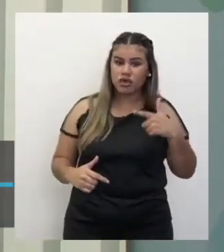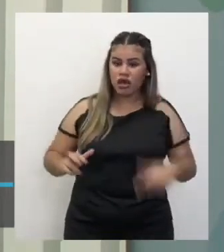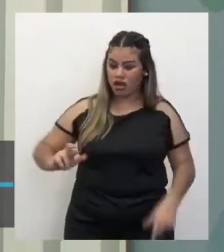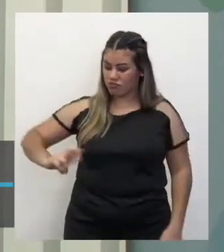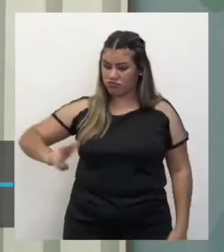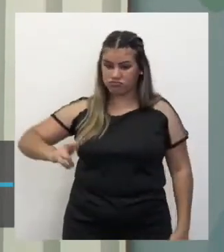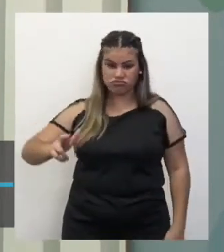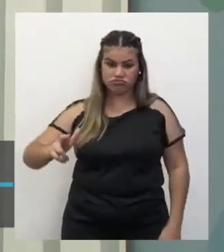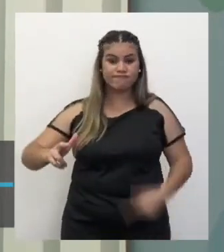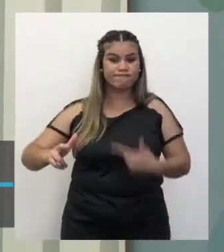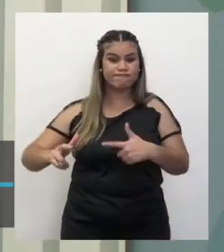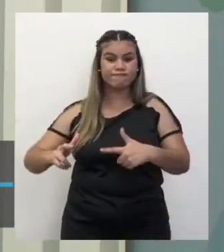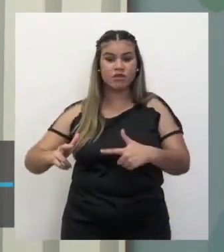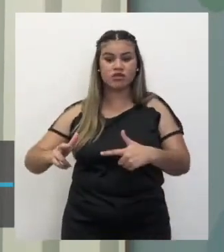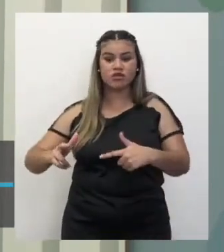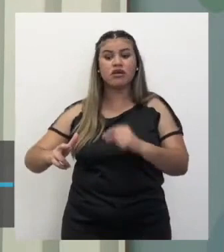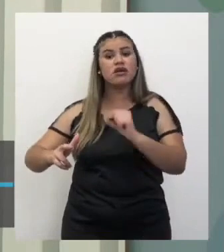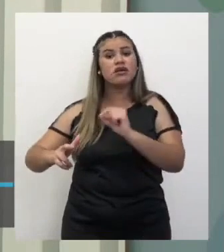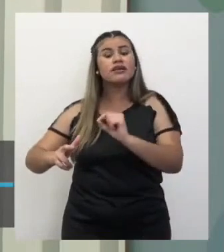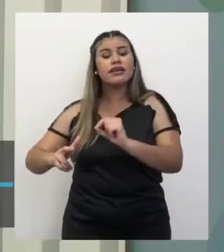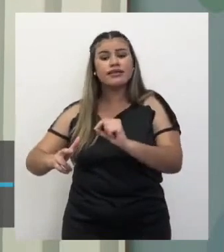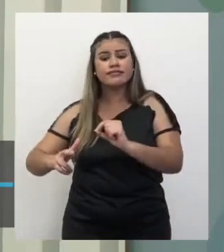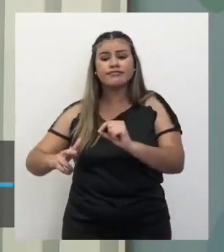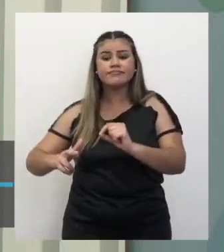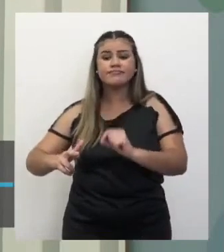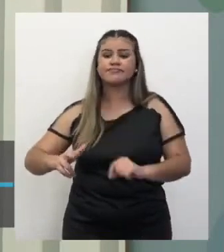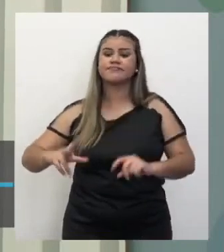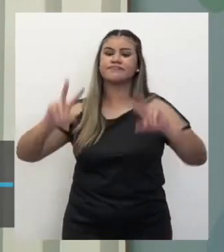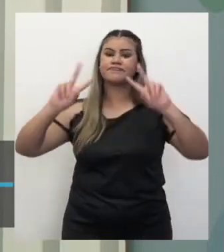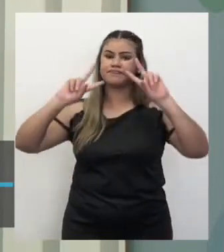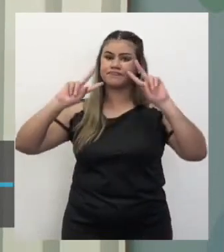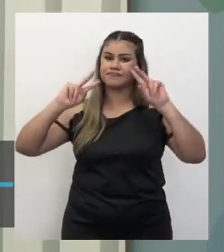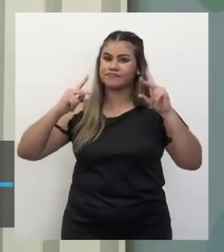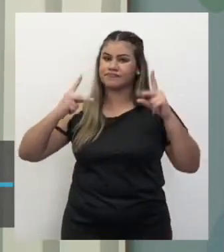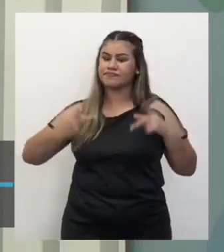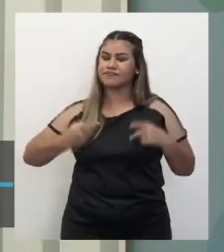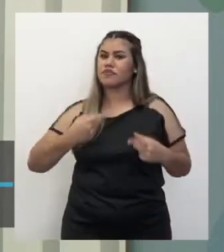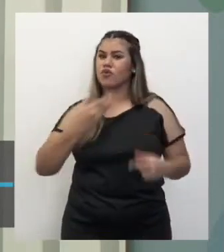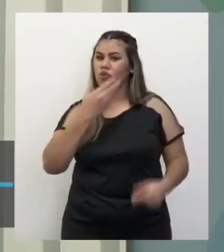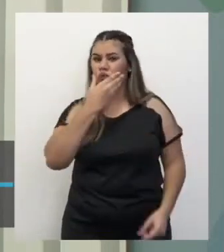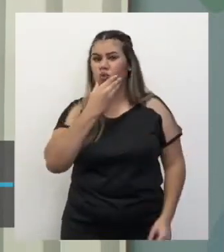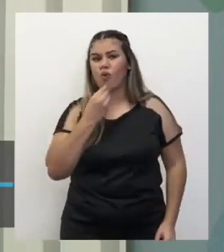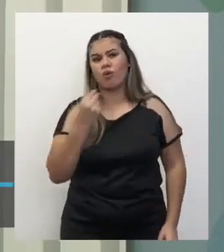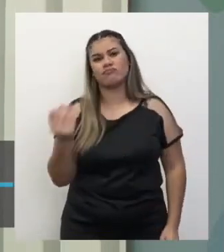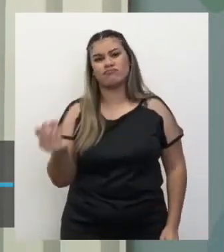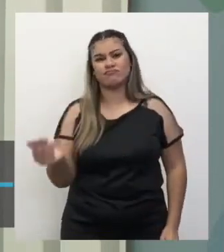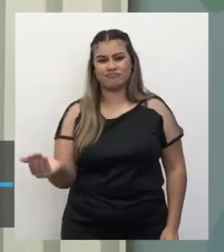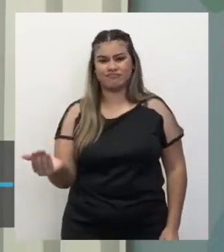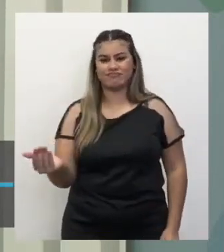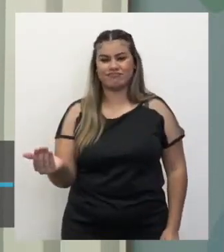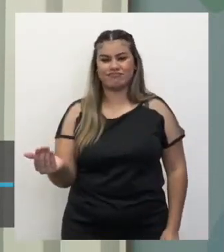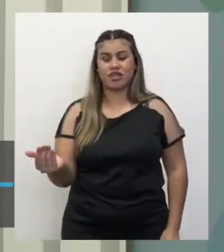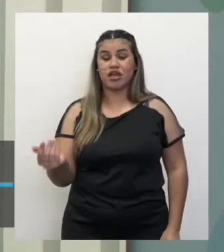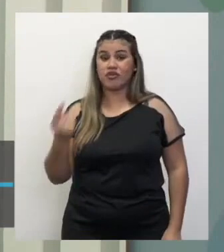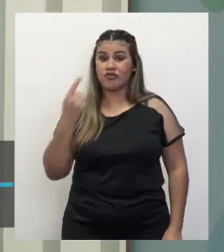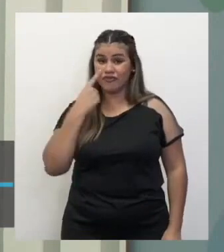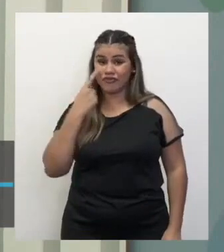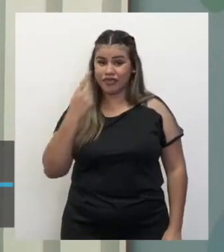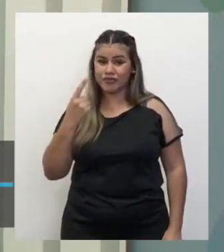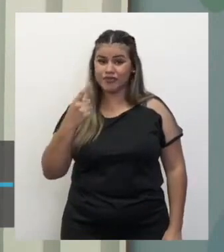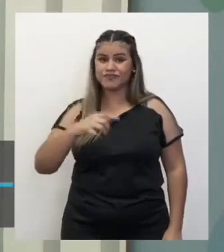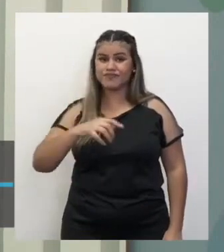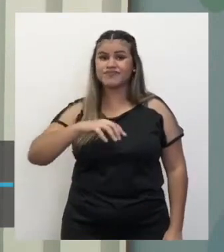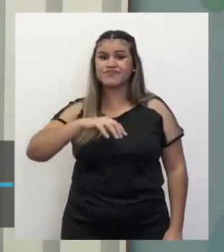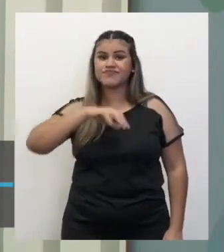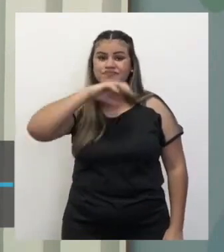rato. O bicho, meu Deus, era um homem. Aí ele pega as características desses animais, que ele não chama de animais, chama de